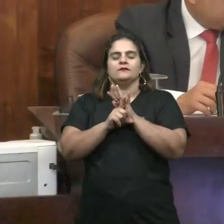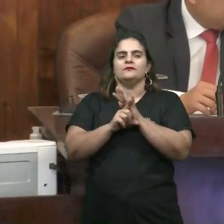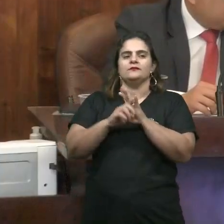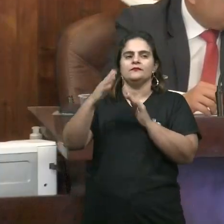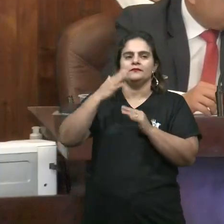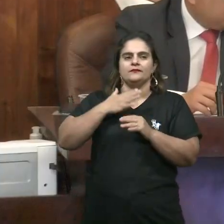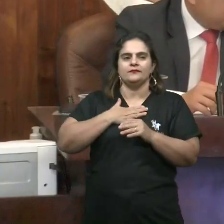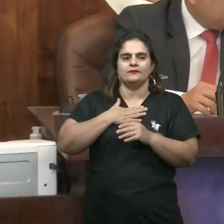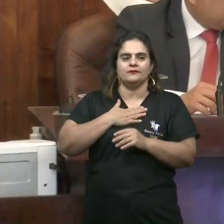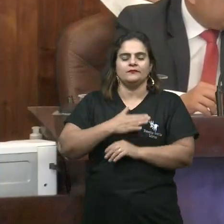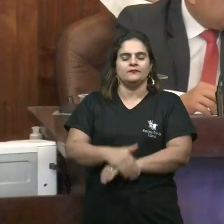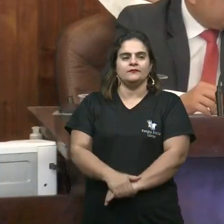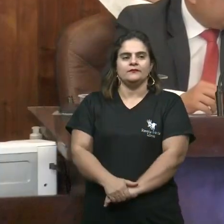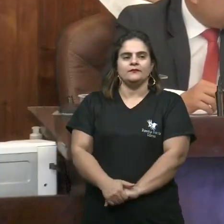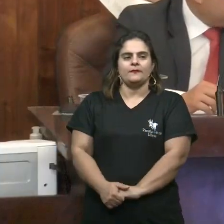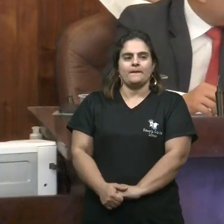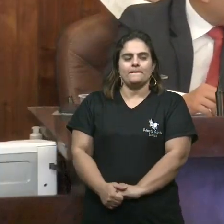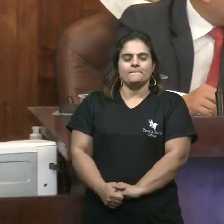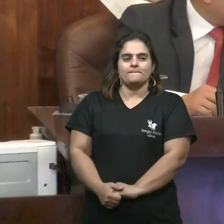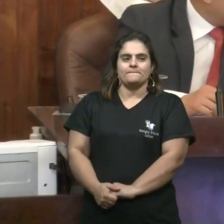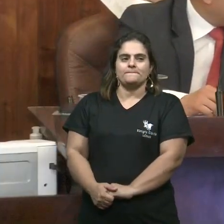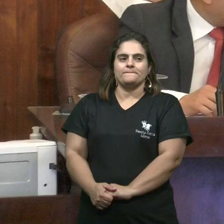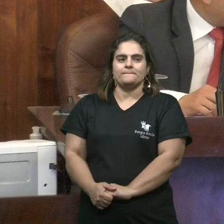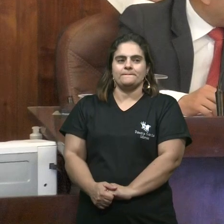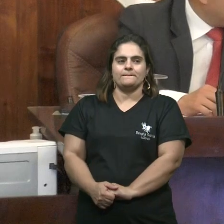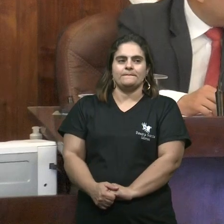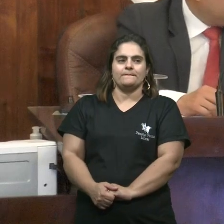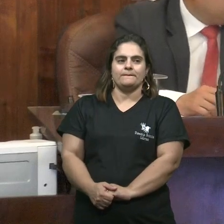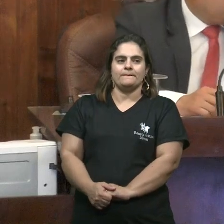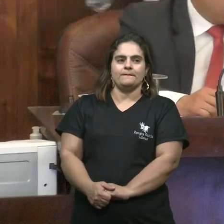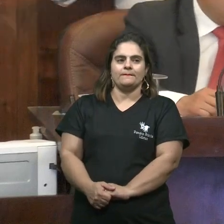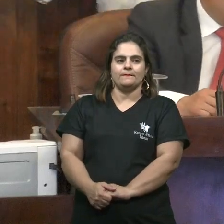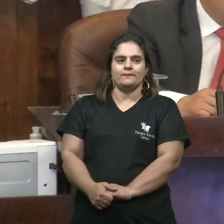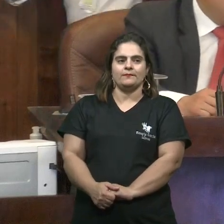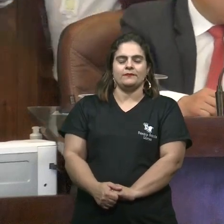autoria. Você volta ou ele encerra? Não, ele encerra.